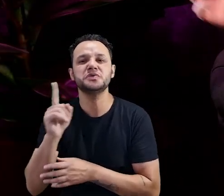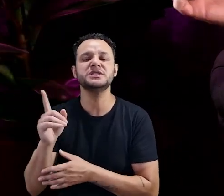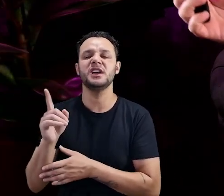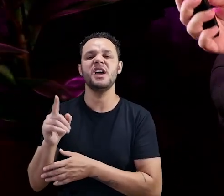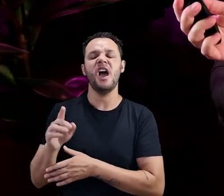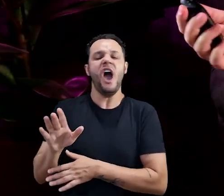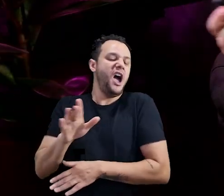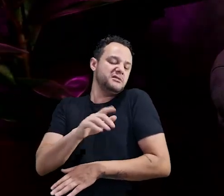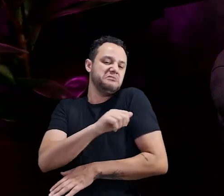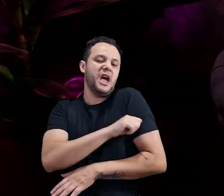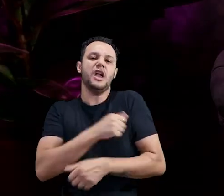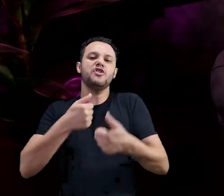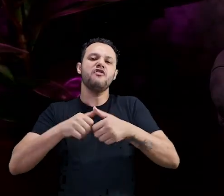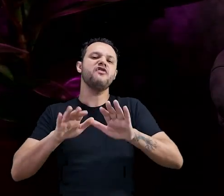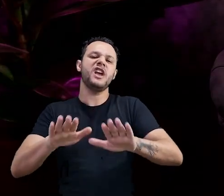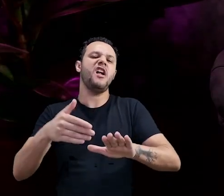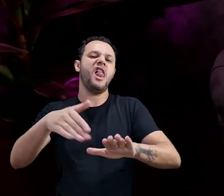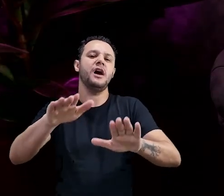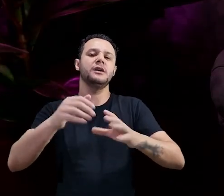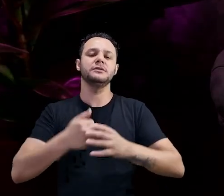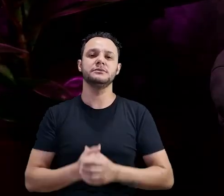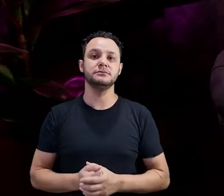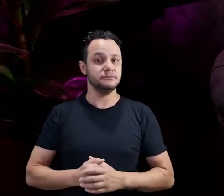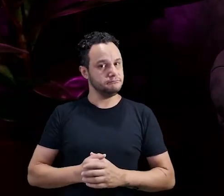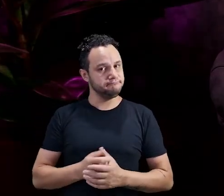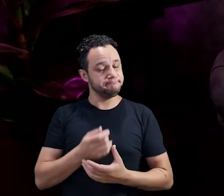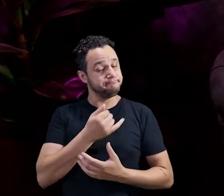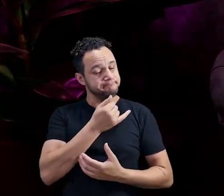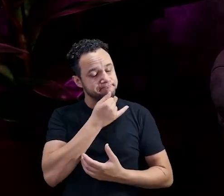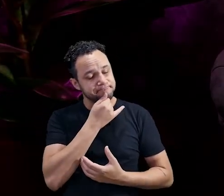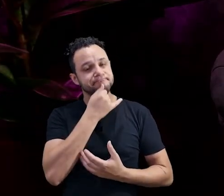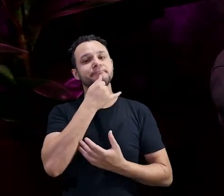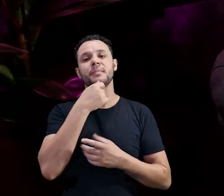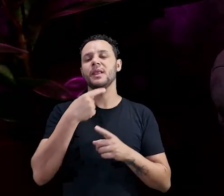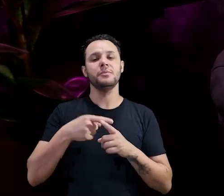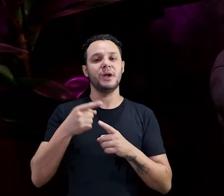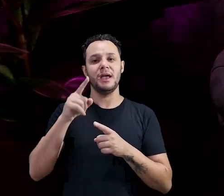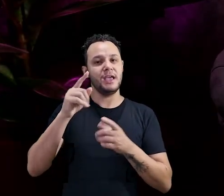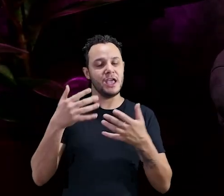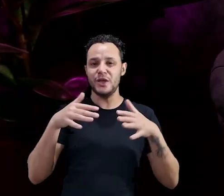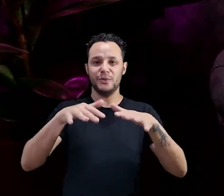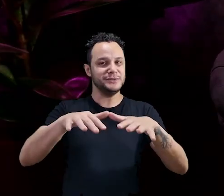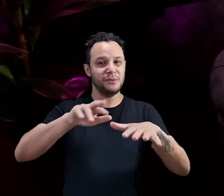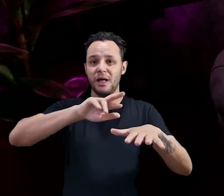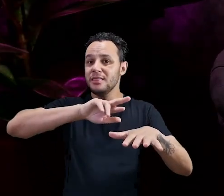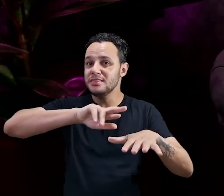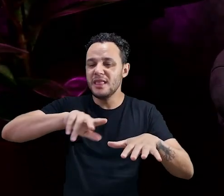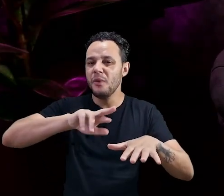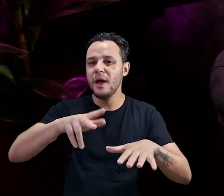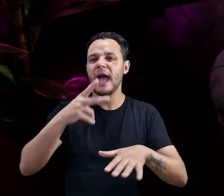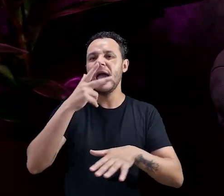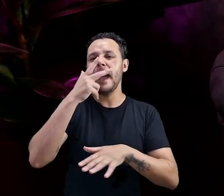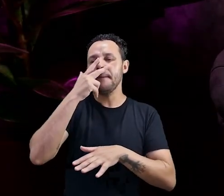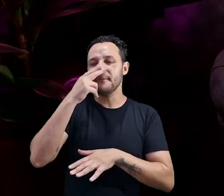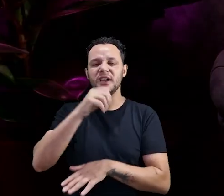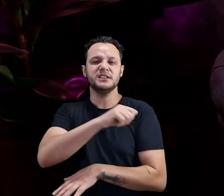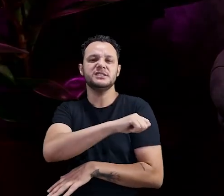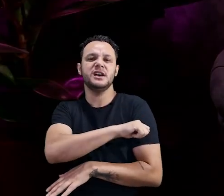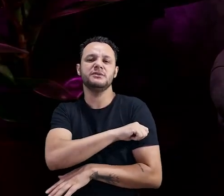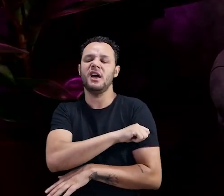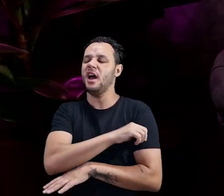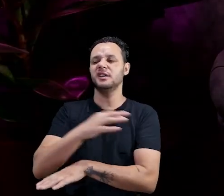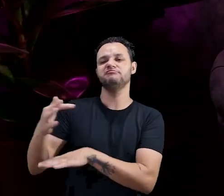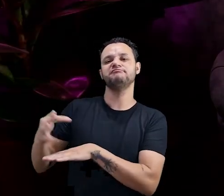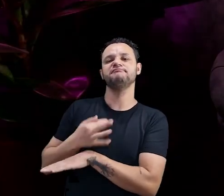ajudar, ele ficava lá na escola. Isso é muito triste, a gente não está criando uma cultura inclusiva, né? A gente está tolerando a